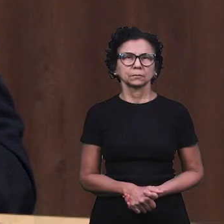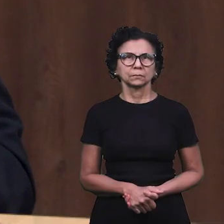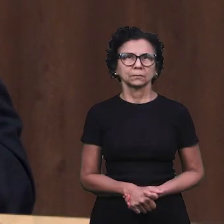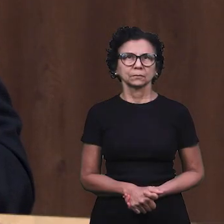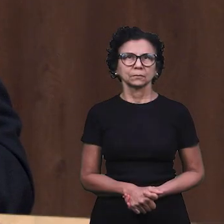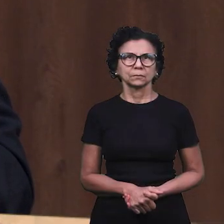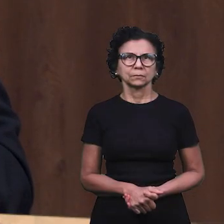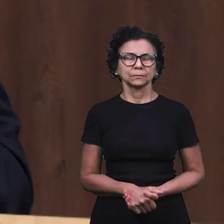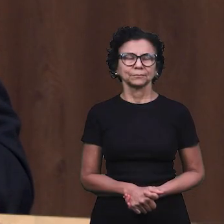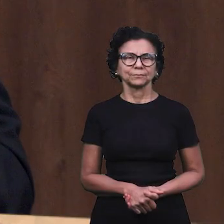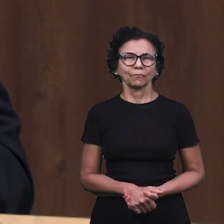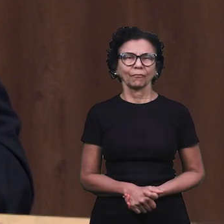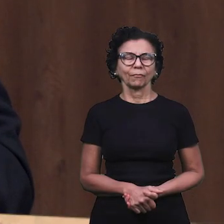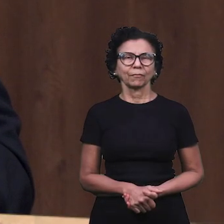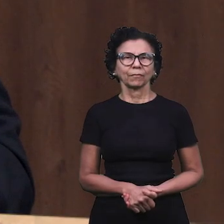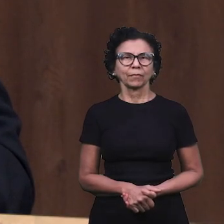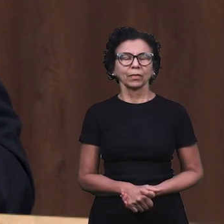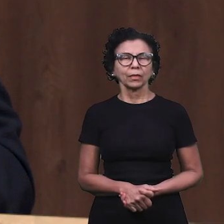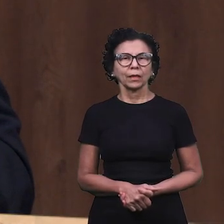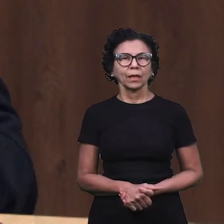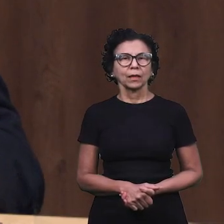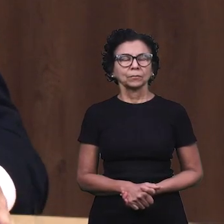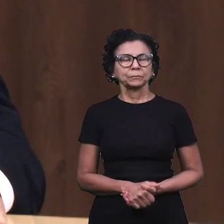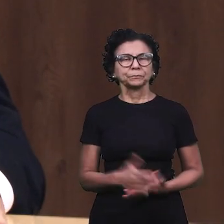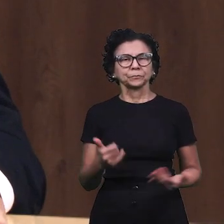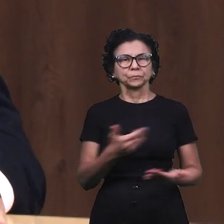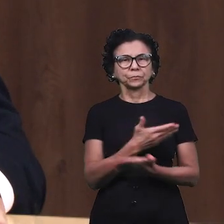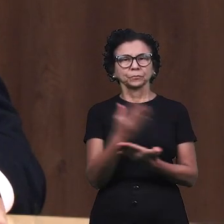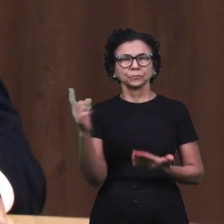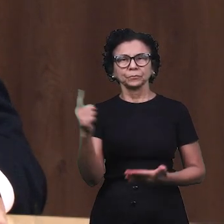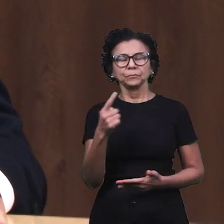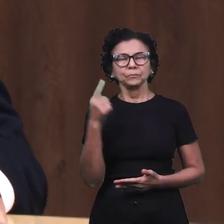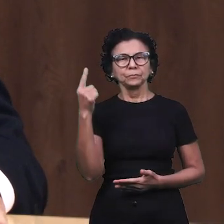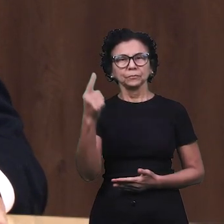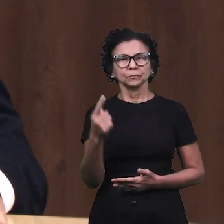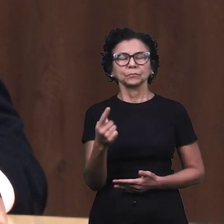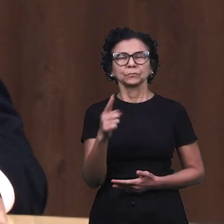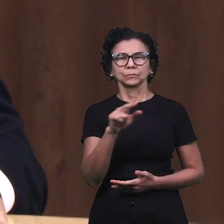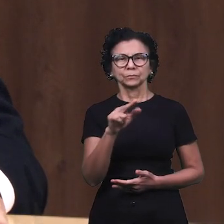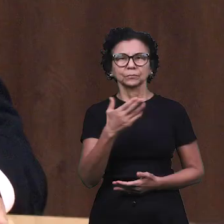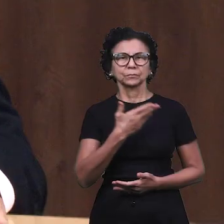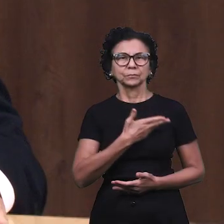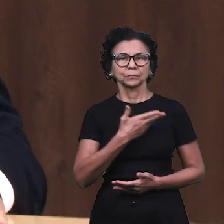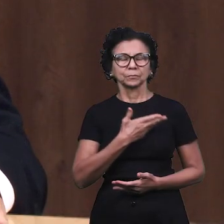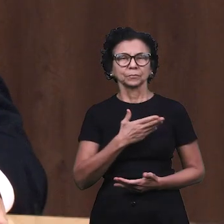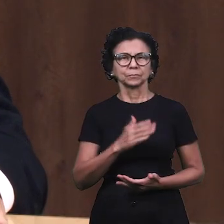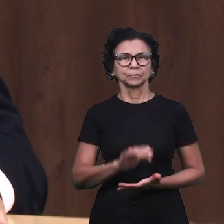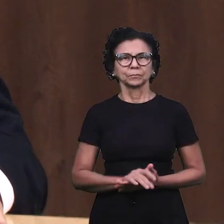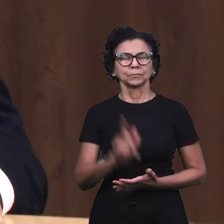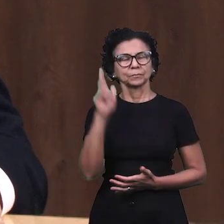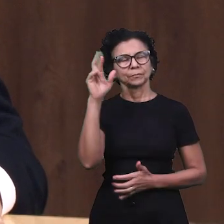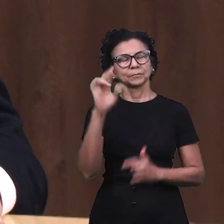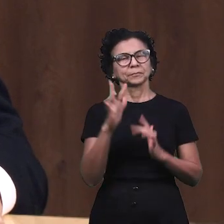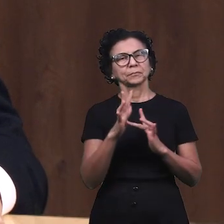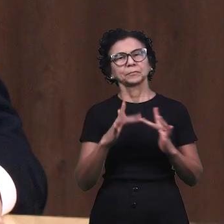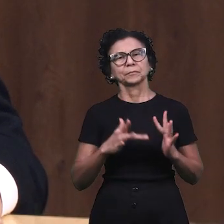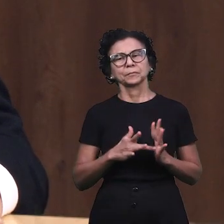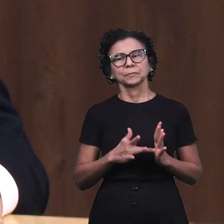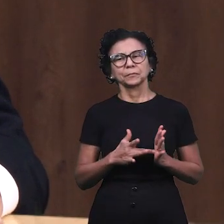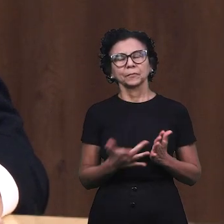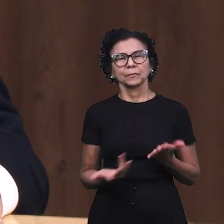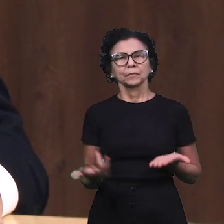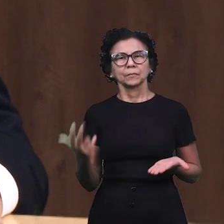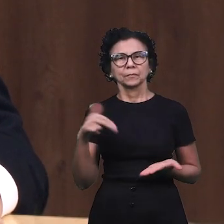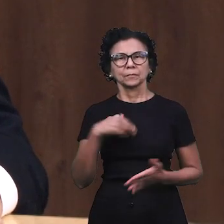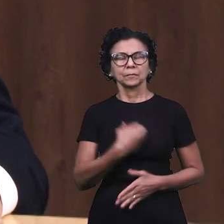Queridos irmãos, amigos, saudamos a todos com a paz do Senhor Jesus. Estamos aqui